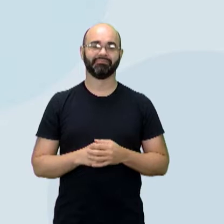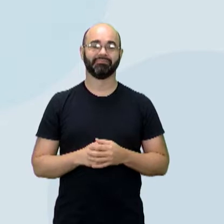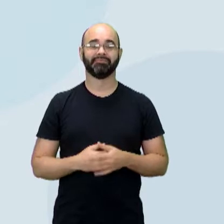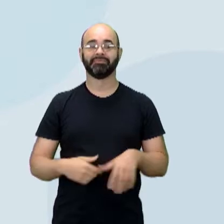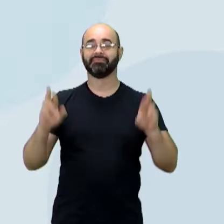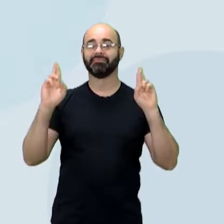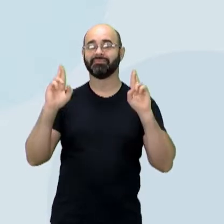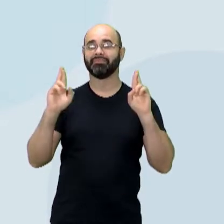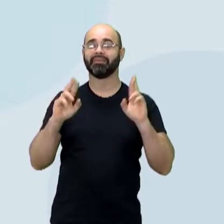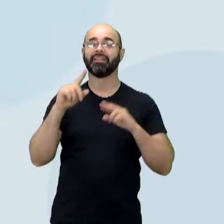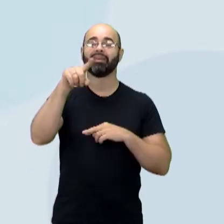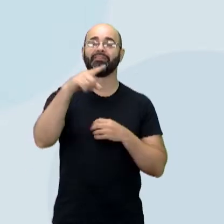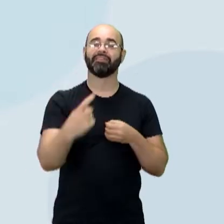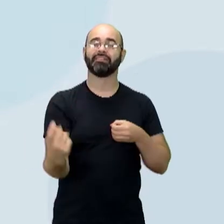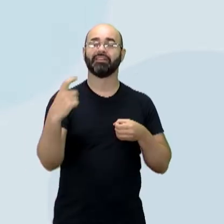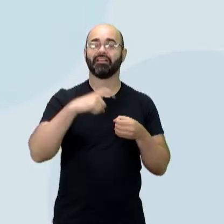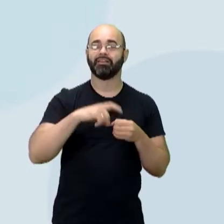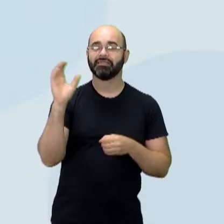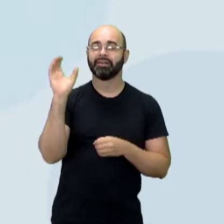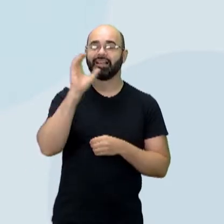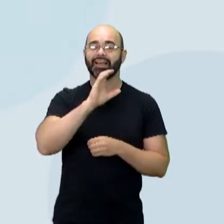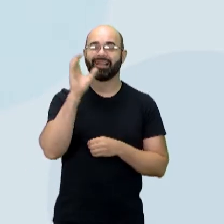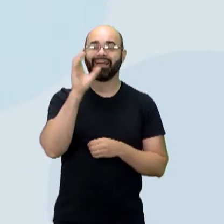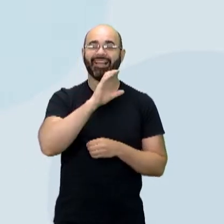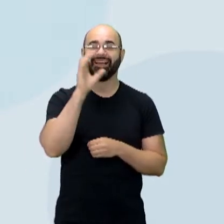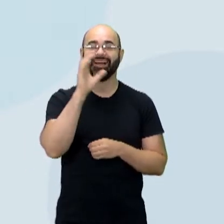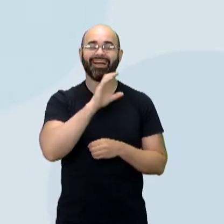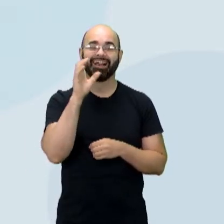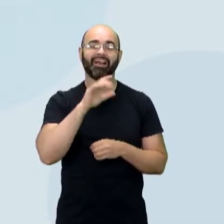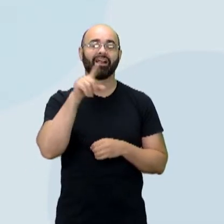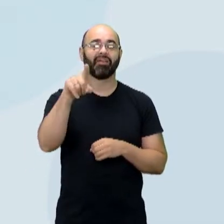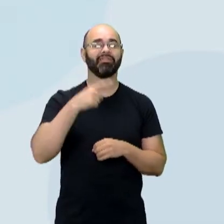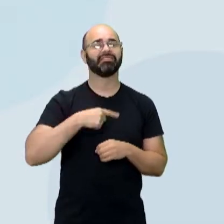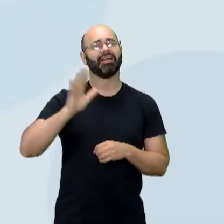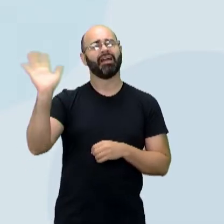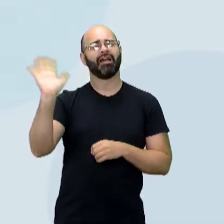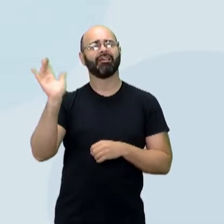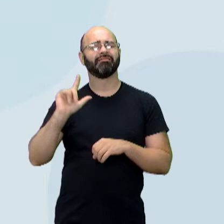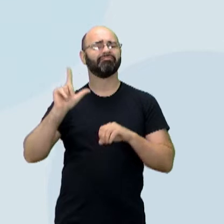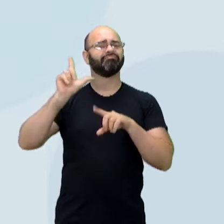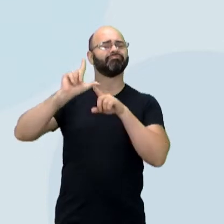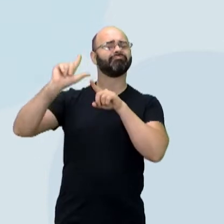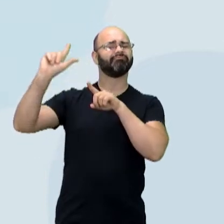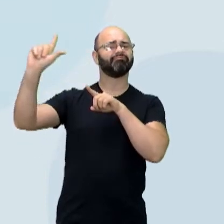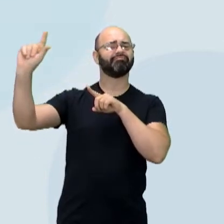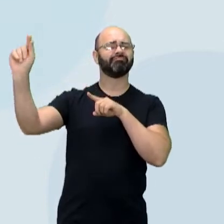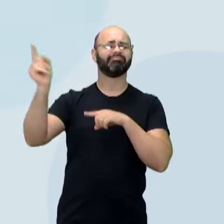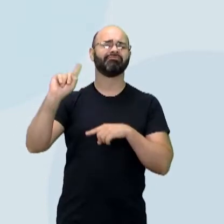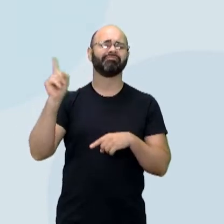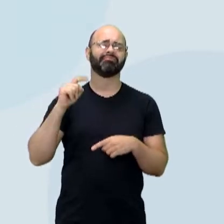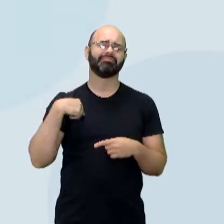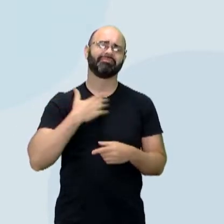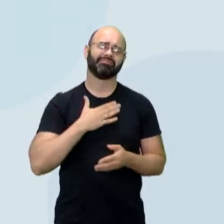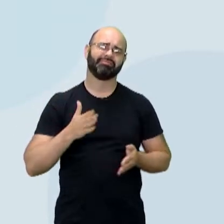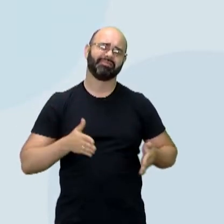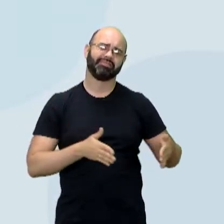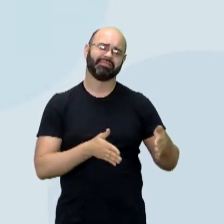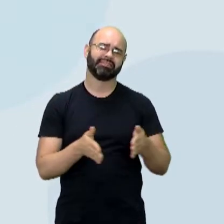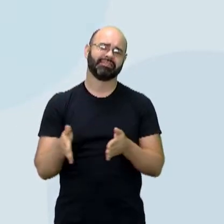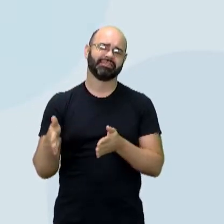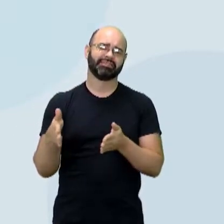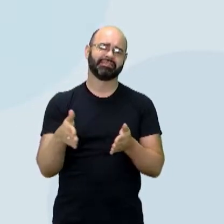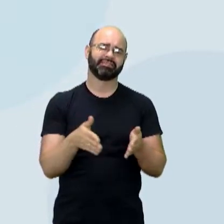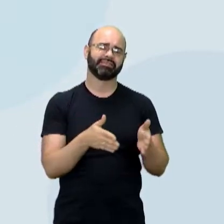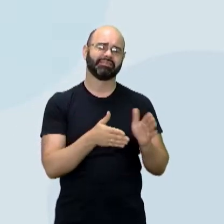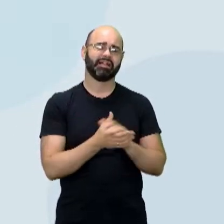Tomara que você volte depressa, que você não se despeça nunca mais do meu